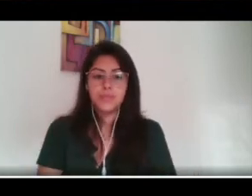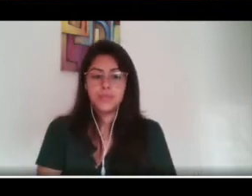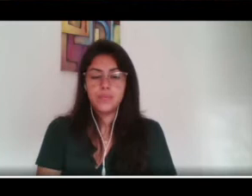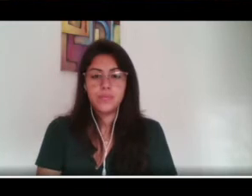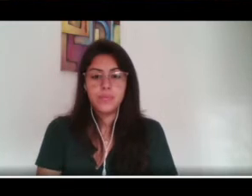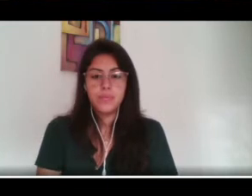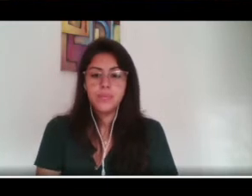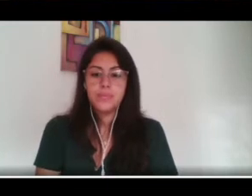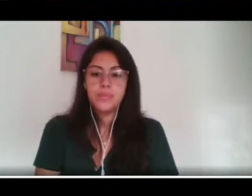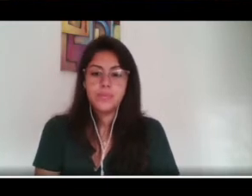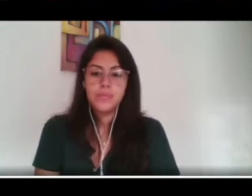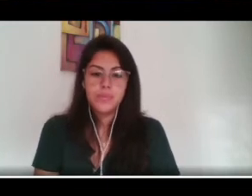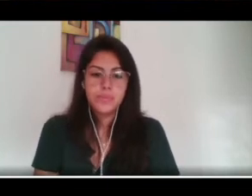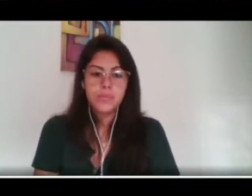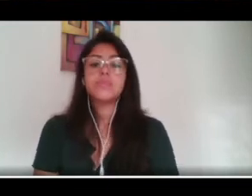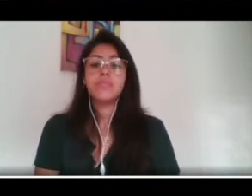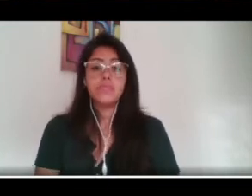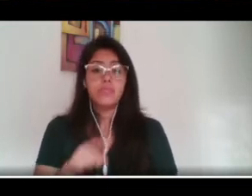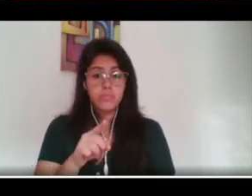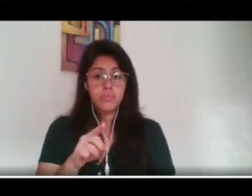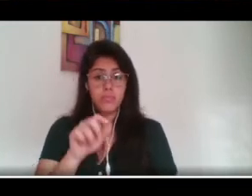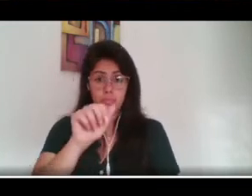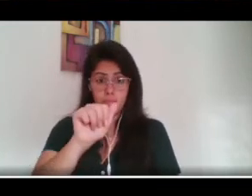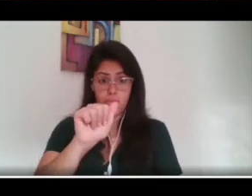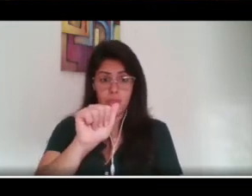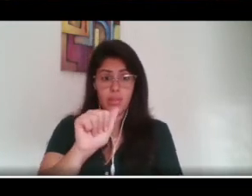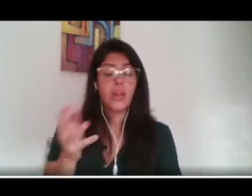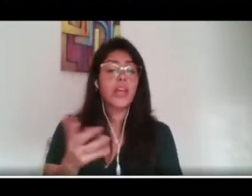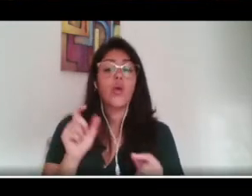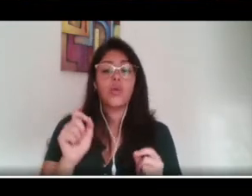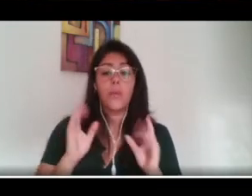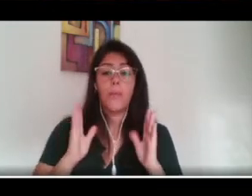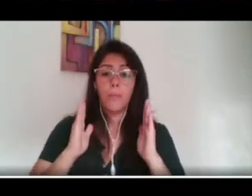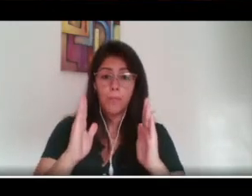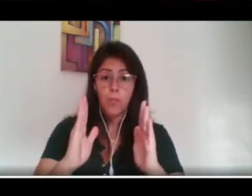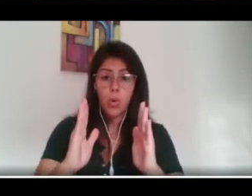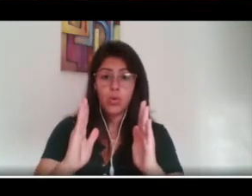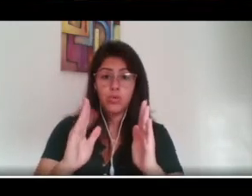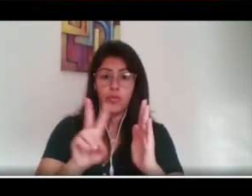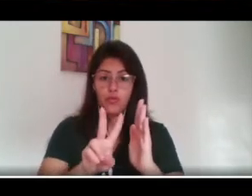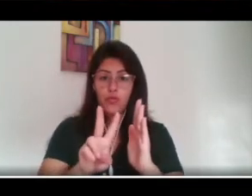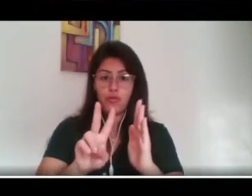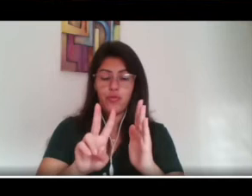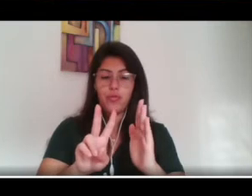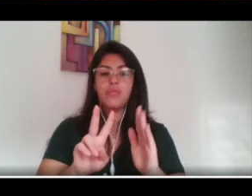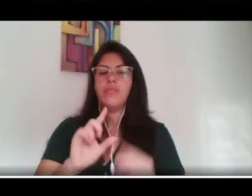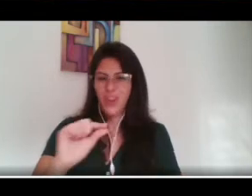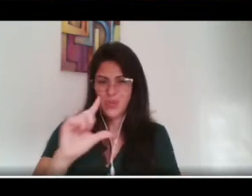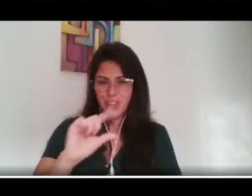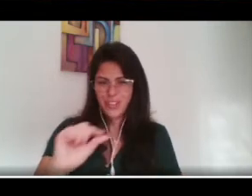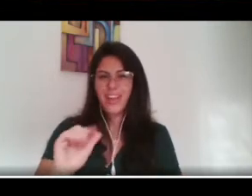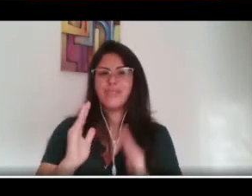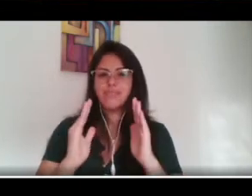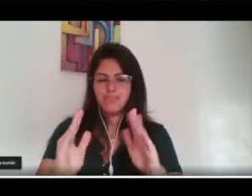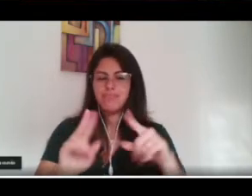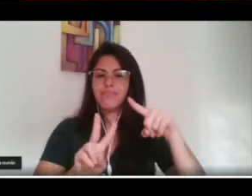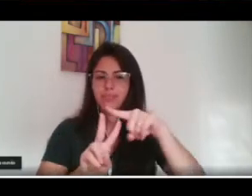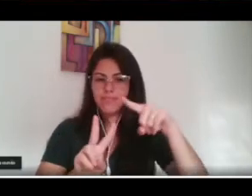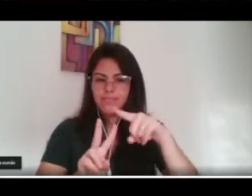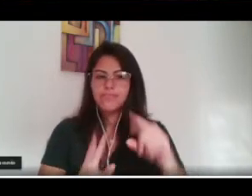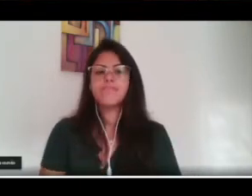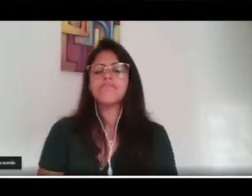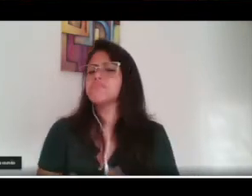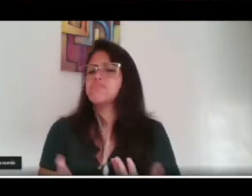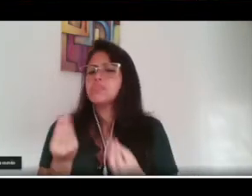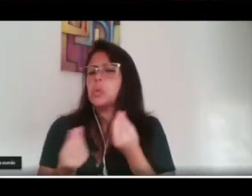o módulo do vetor velocidade. Para eu achar o módulo do vetor velocidade, primeiro eu vou